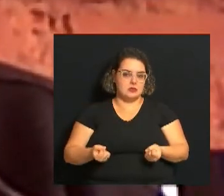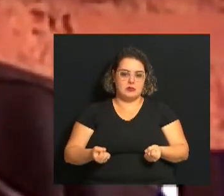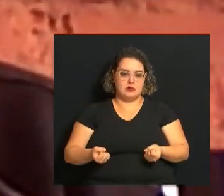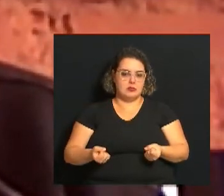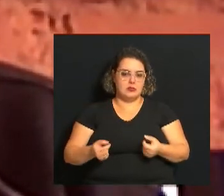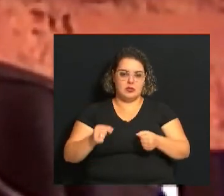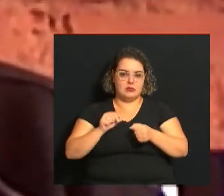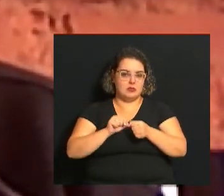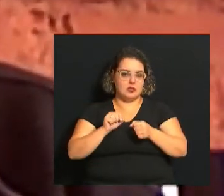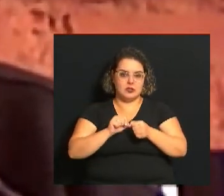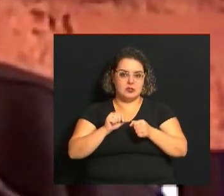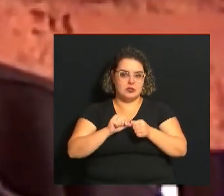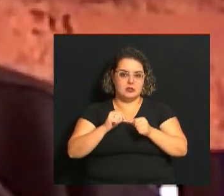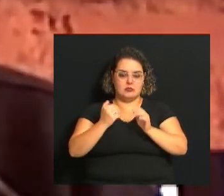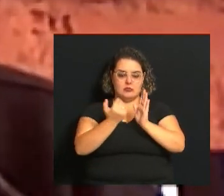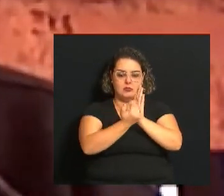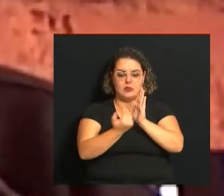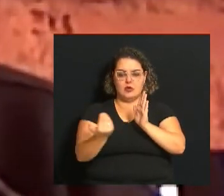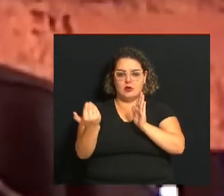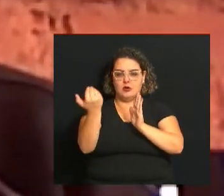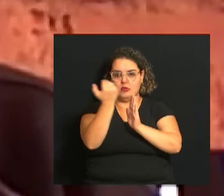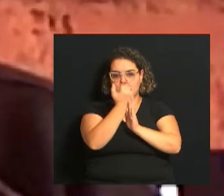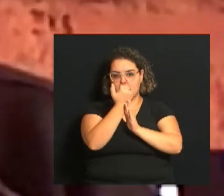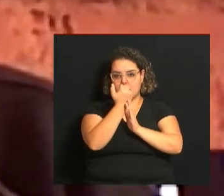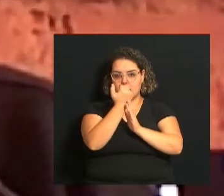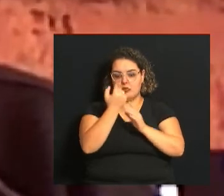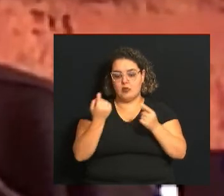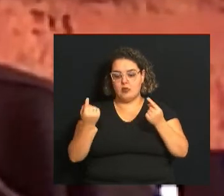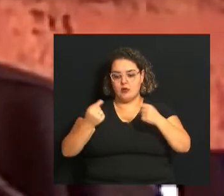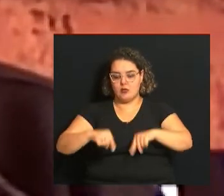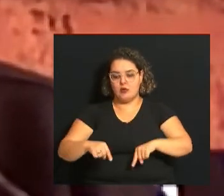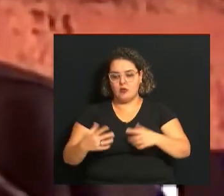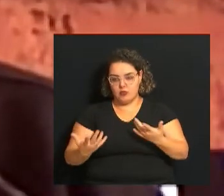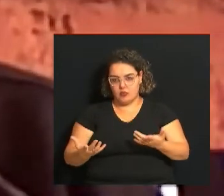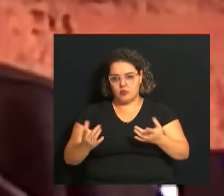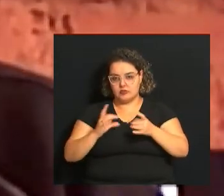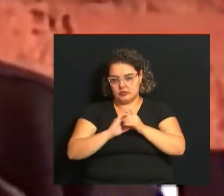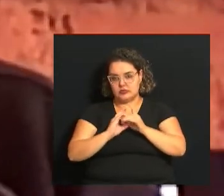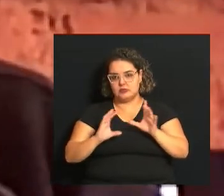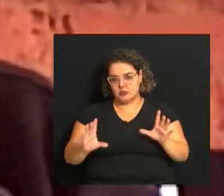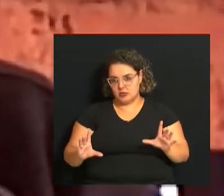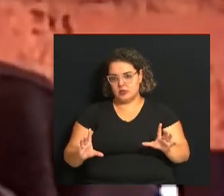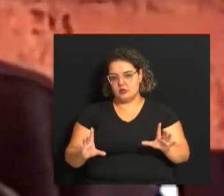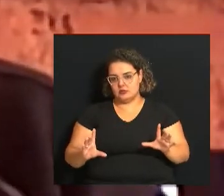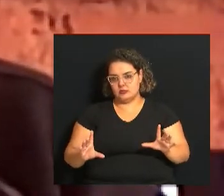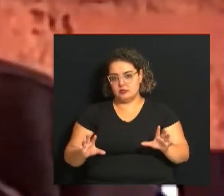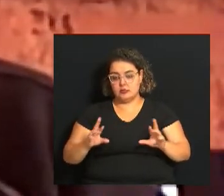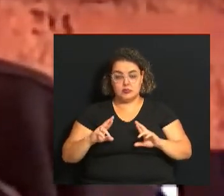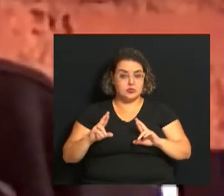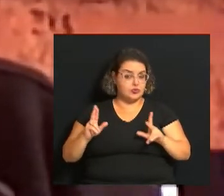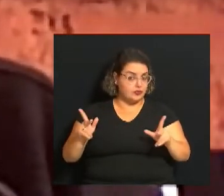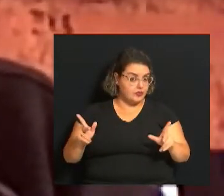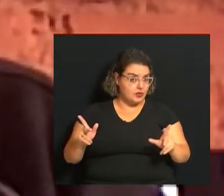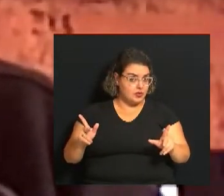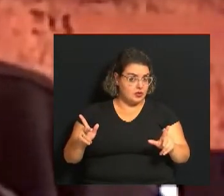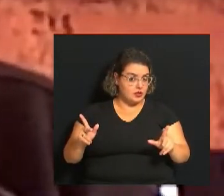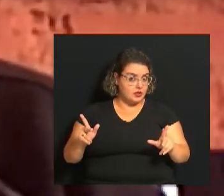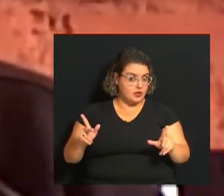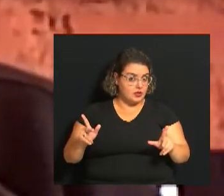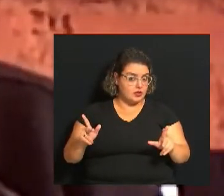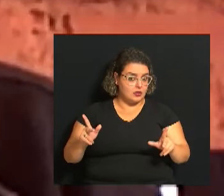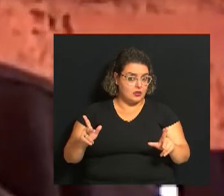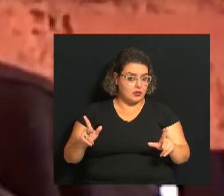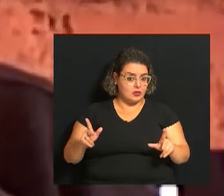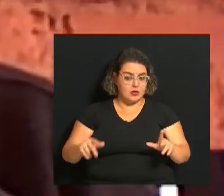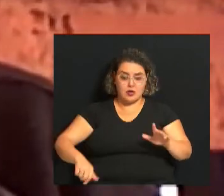prevalecer o ataque às instituições democráticas, né? Isso é uma coisa diferente. Isso é um crime